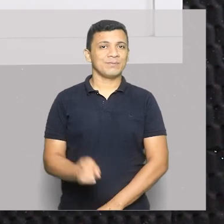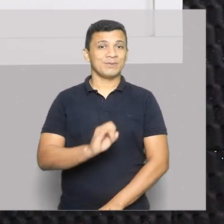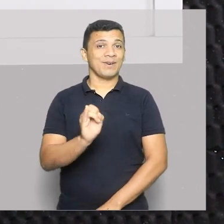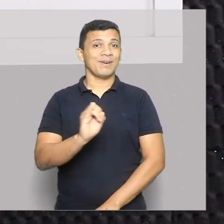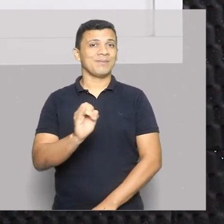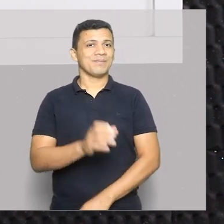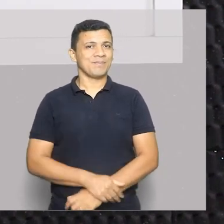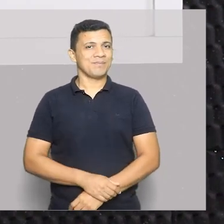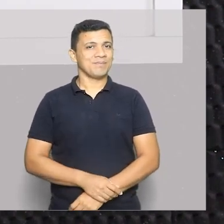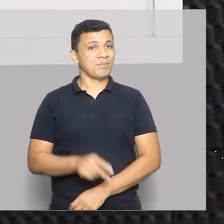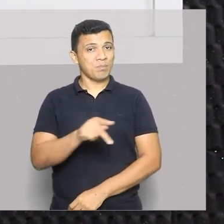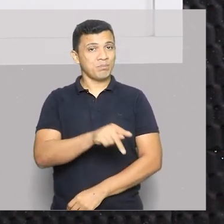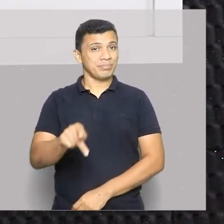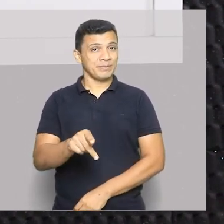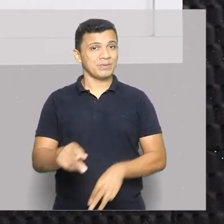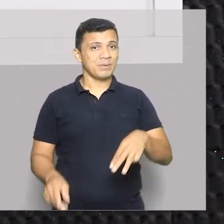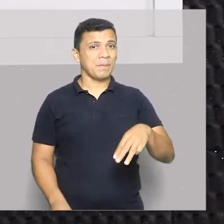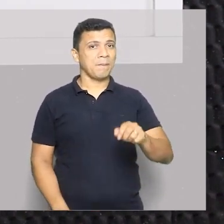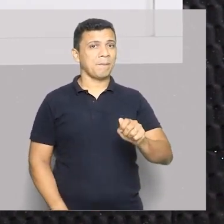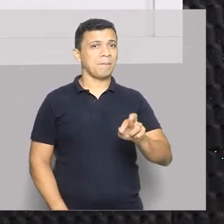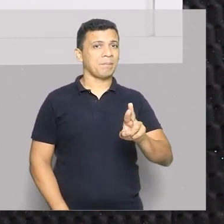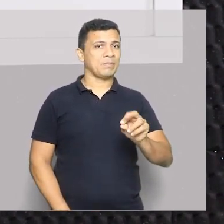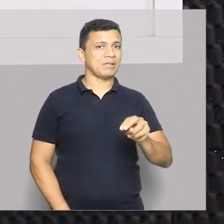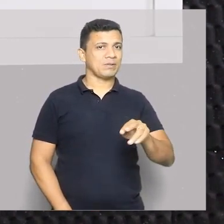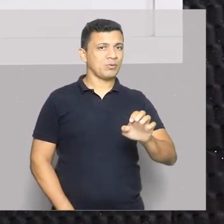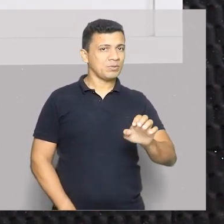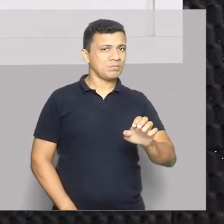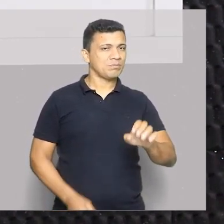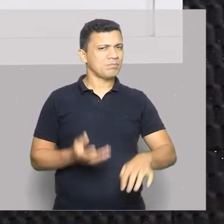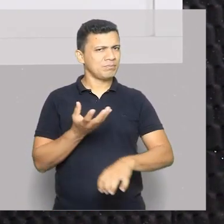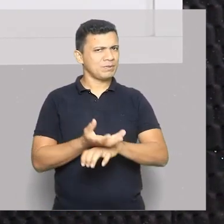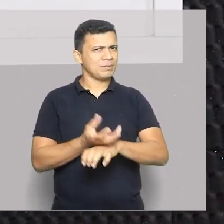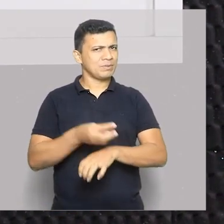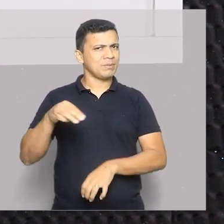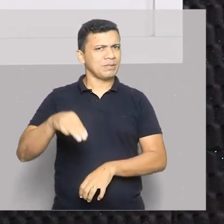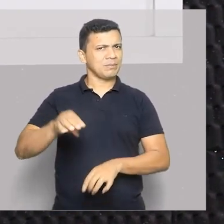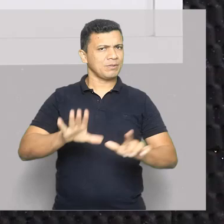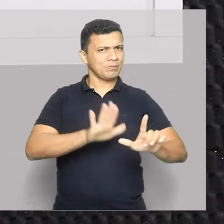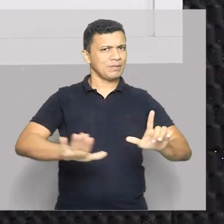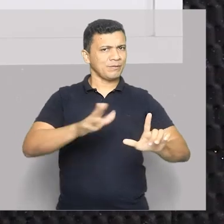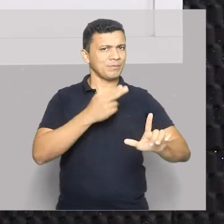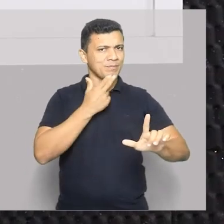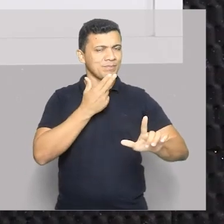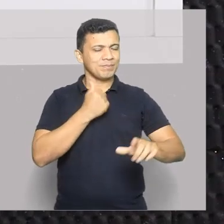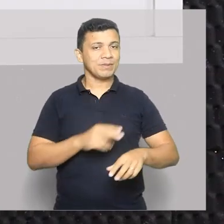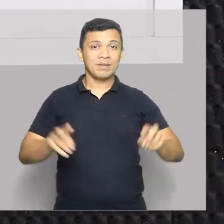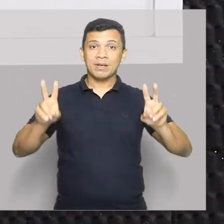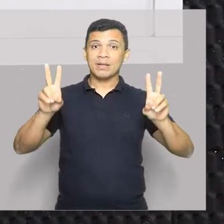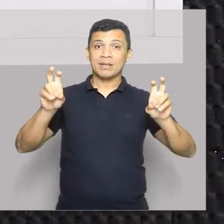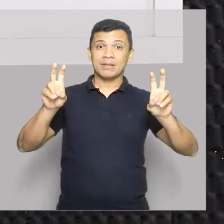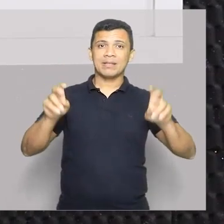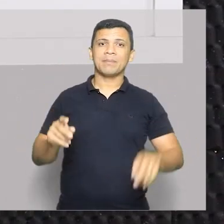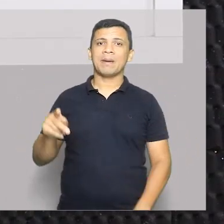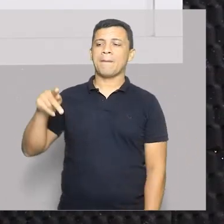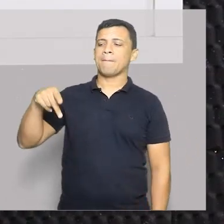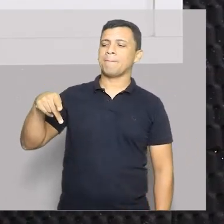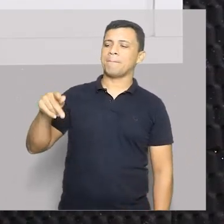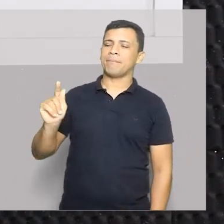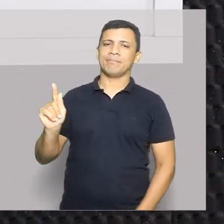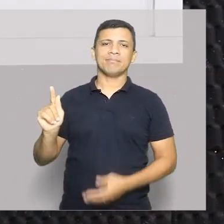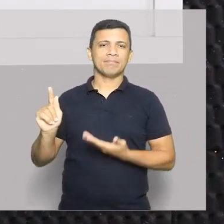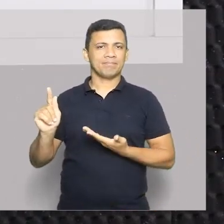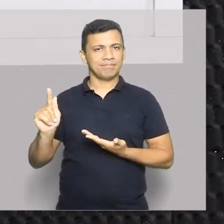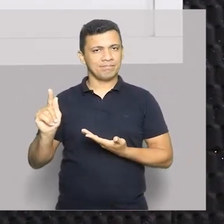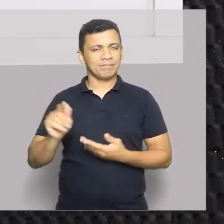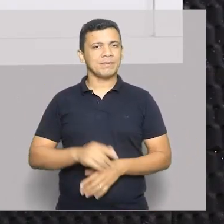Olá pessoal, aqui é o professor Maroni Beckmann, professor de matemática da plataforma Gonçalves Dias. Hoje nosso tema é progressão geométrica,